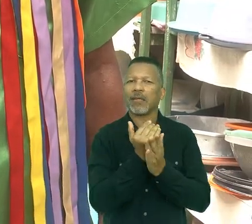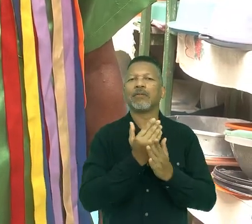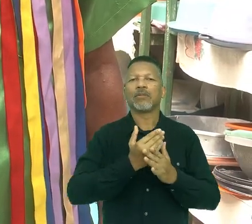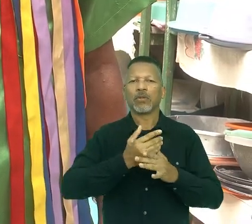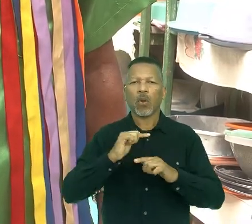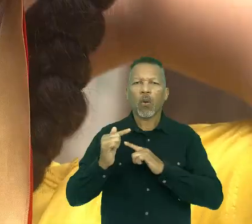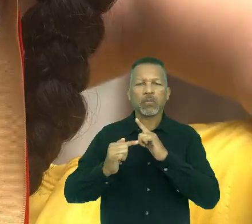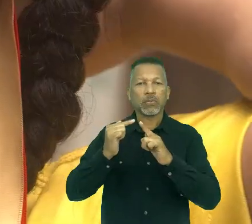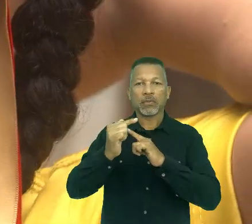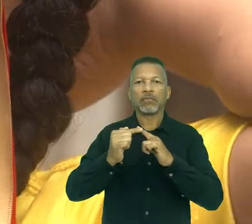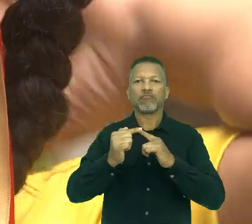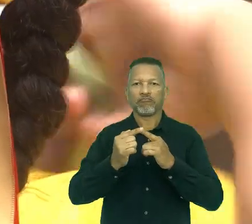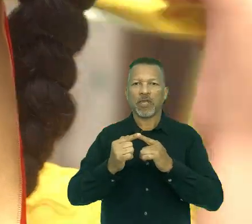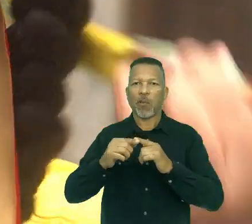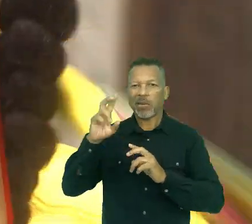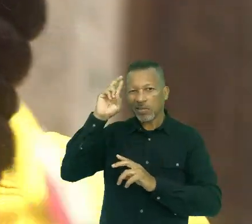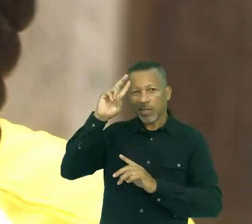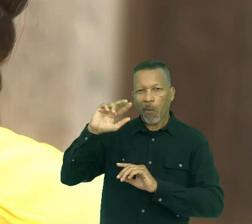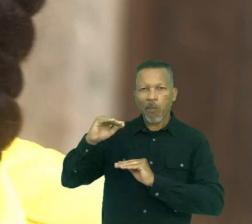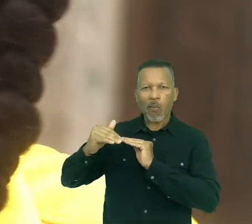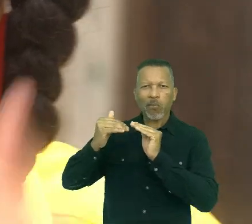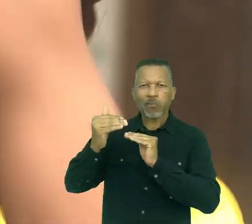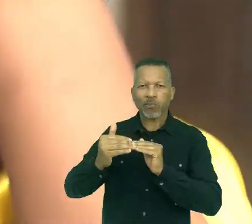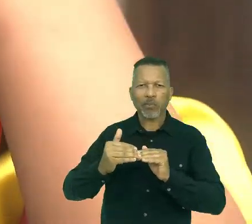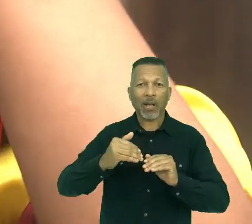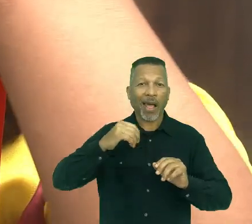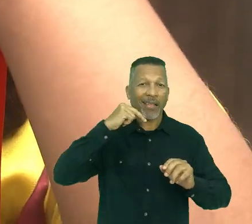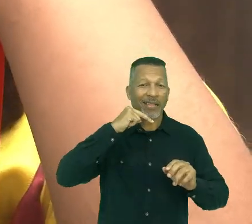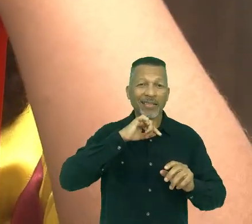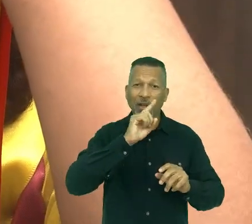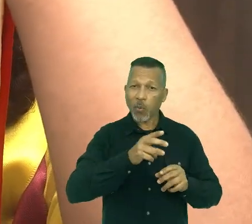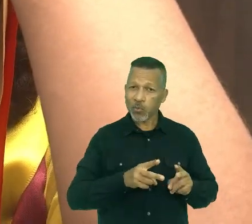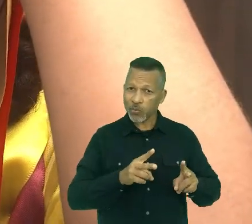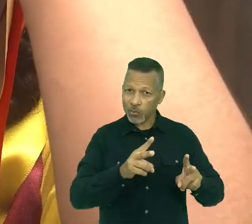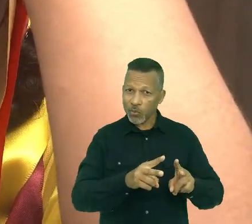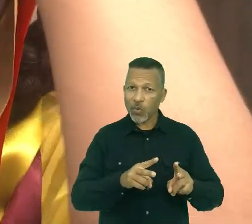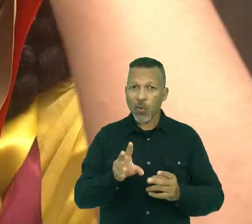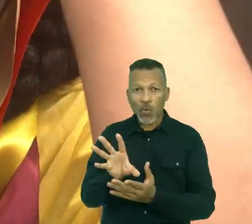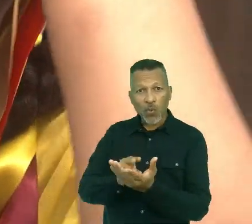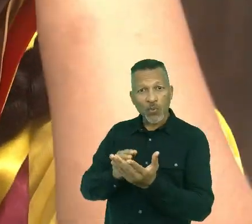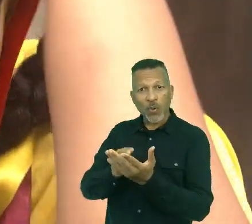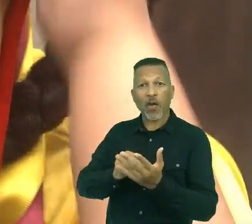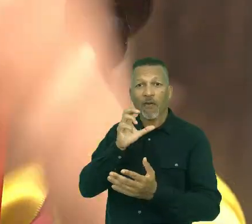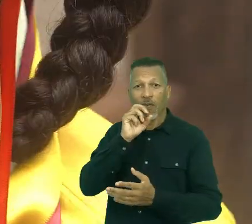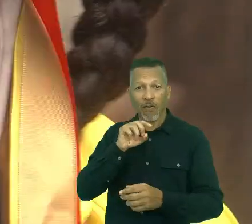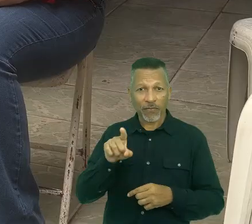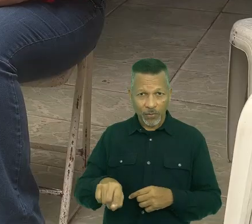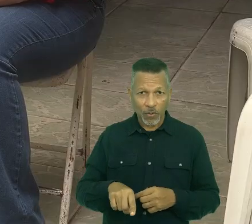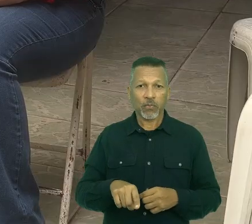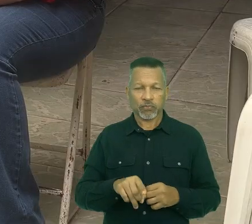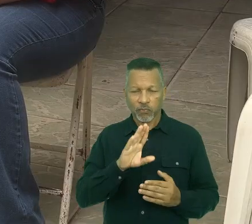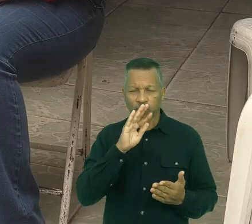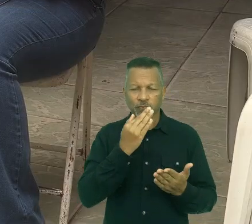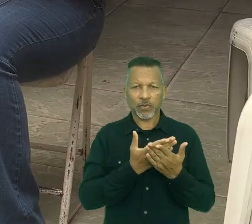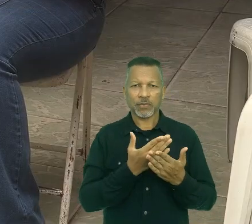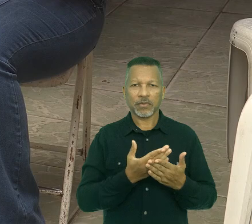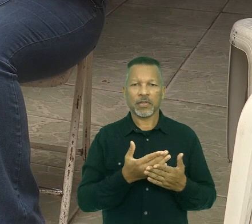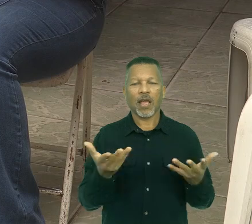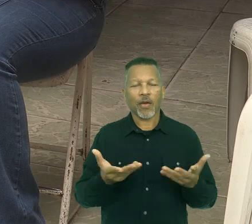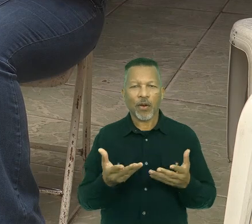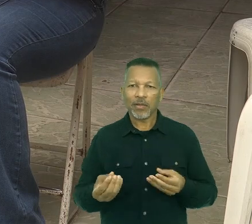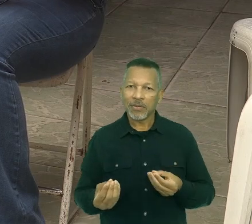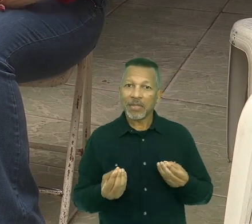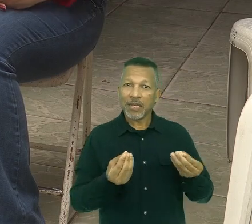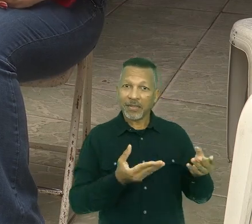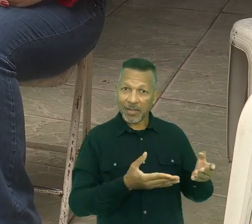tradição, é um legado. A neta segue os passos dos avós com devoção. E agora vocês estão